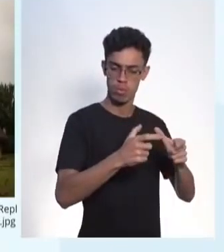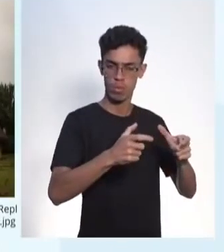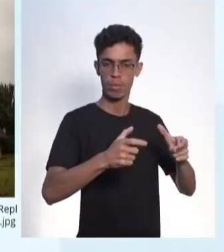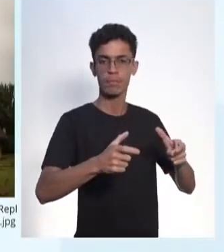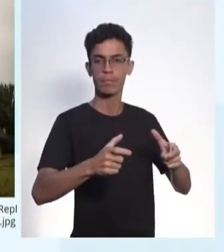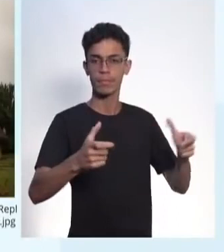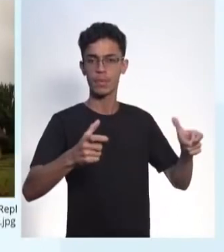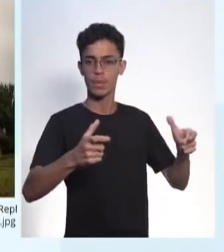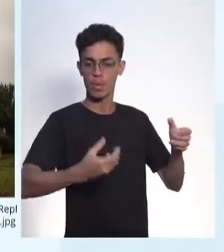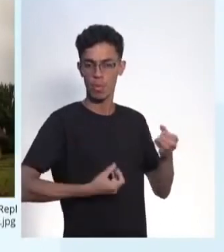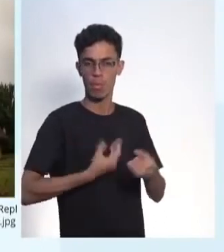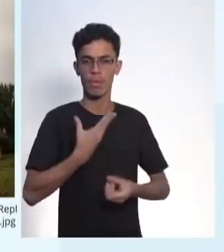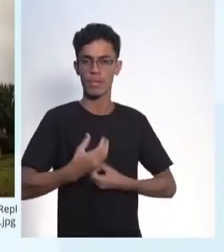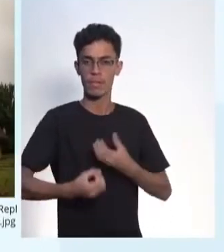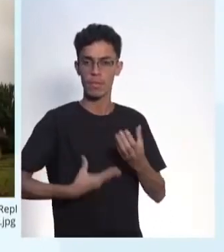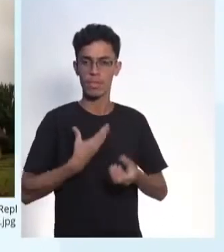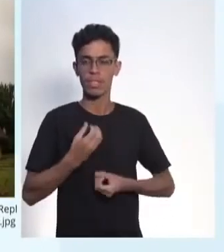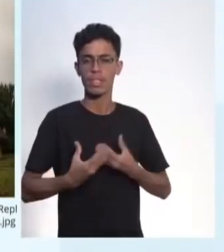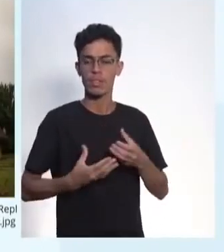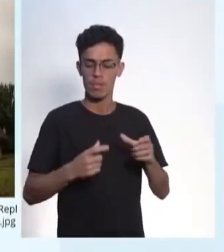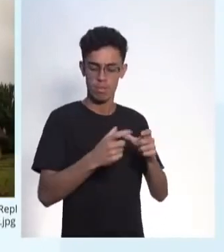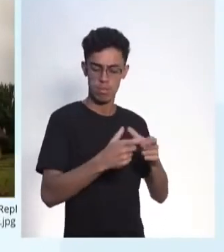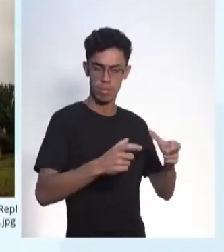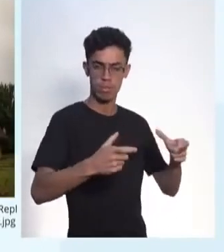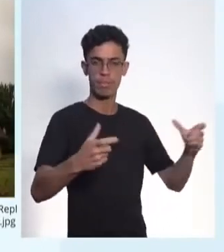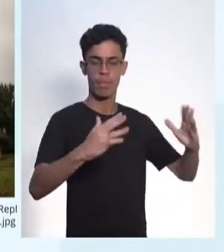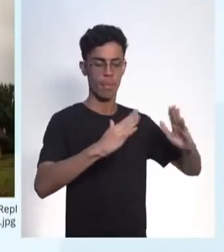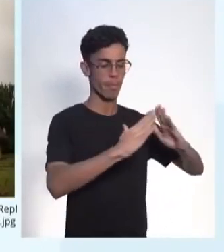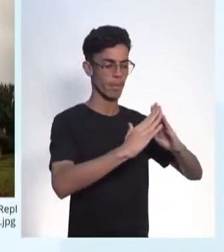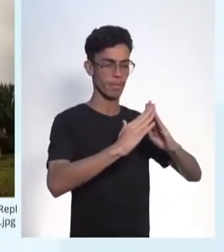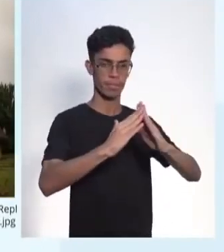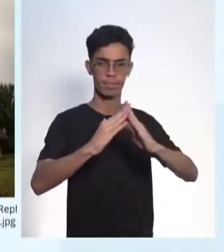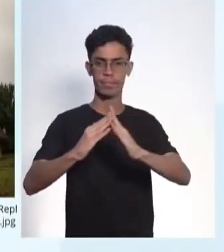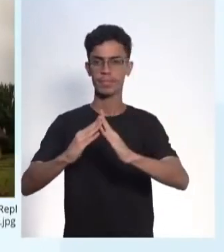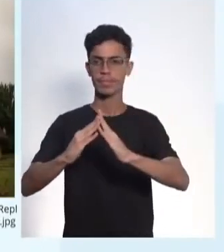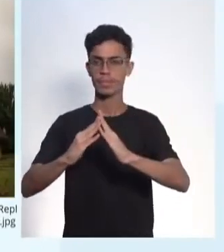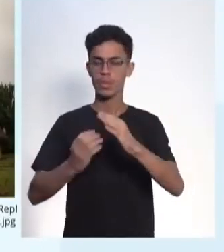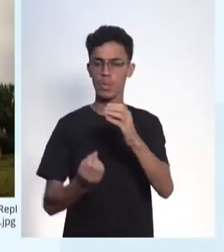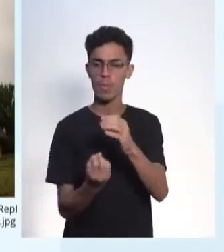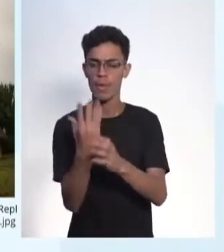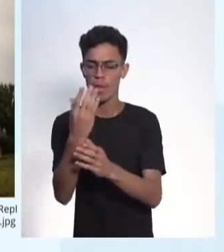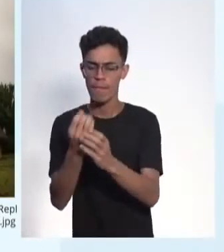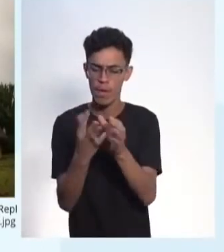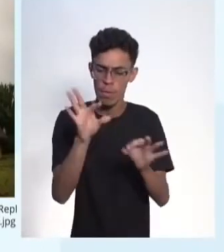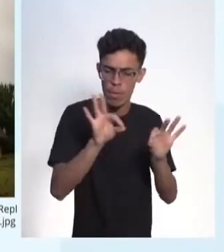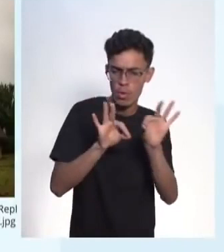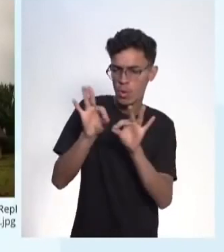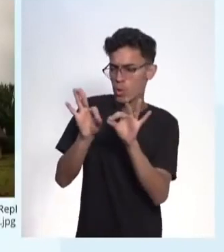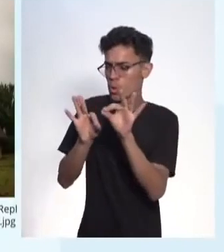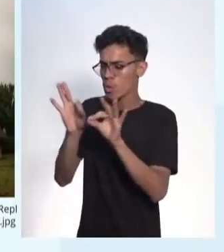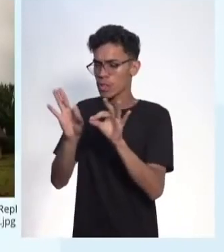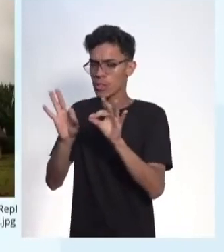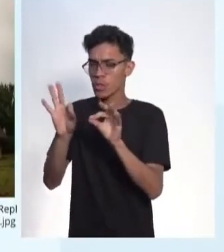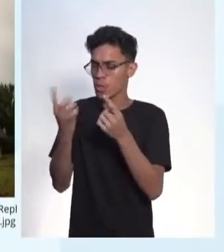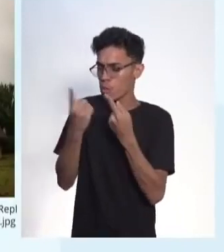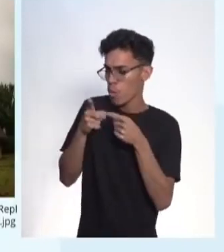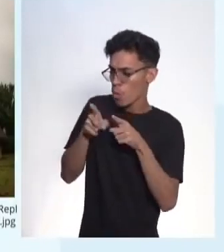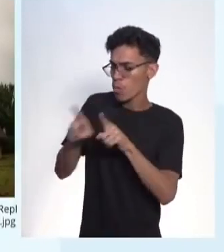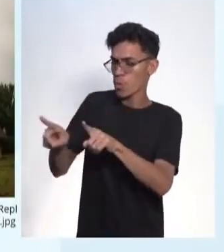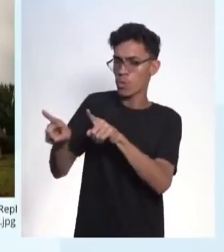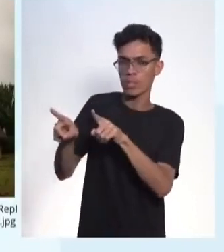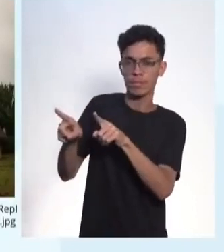rede de informações foi criada e, por meio dela, eles criaram aí estratégias para se defenderem